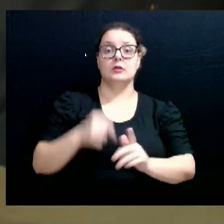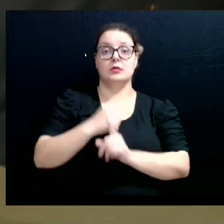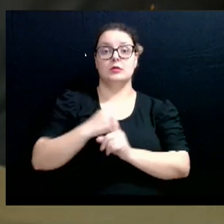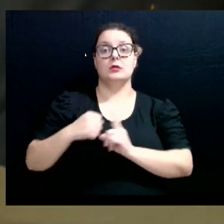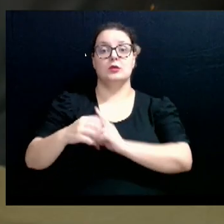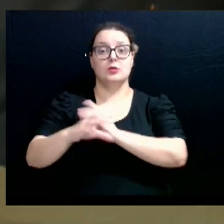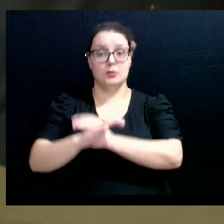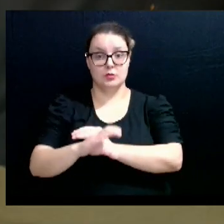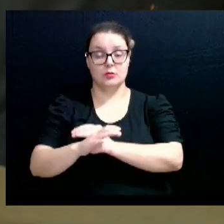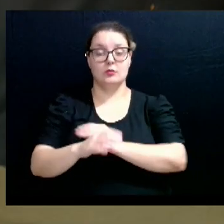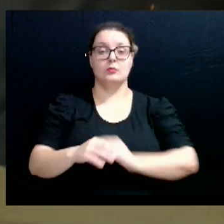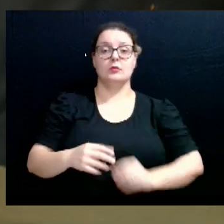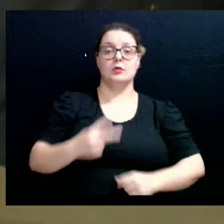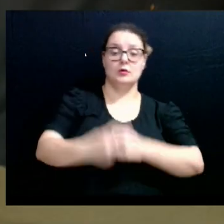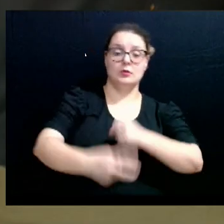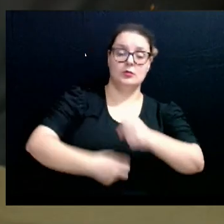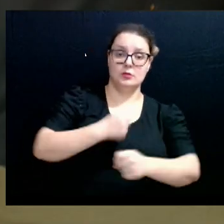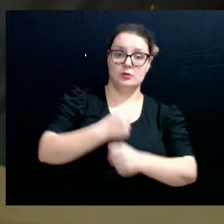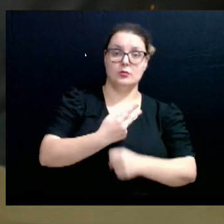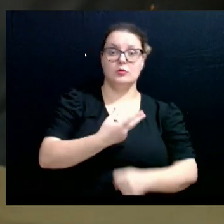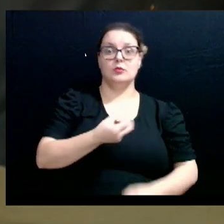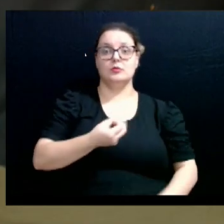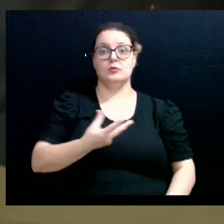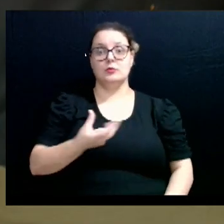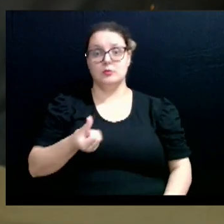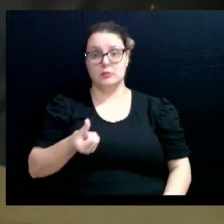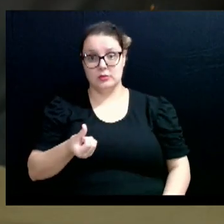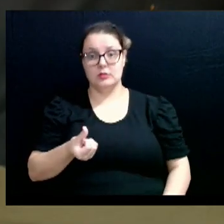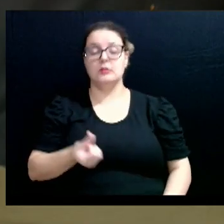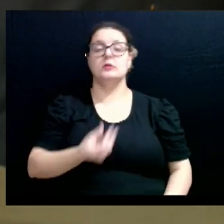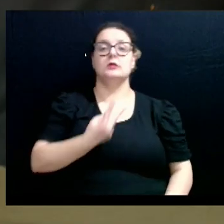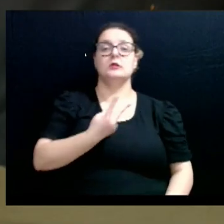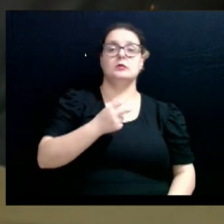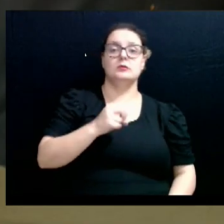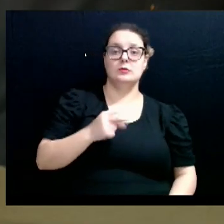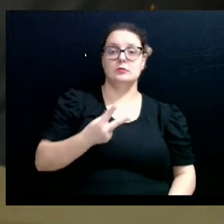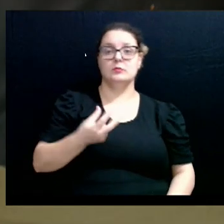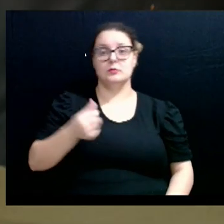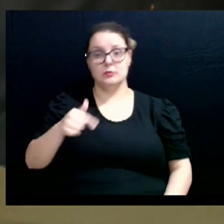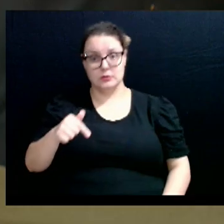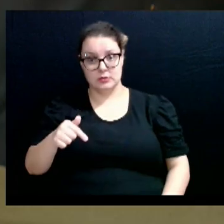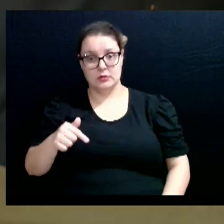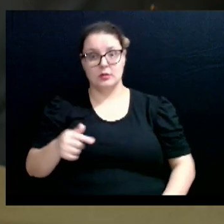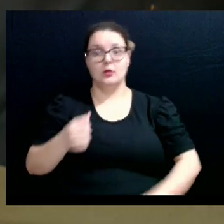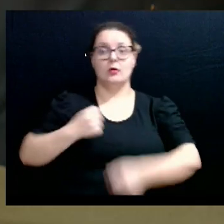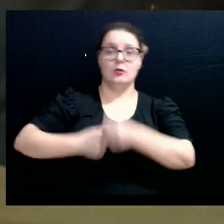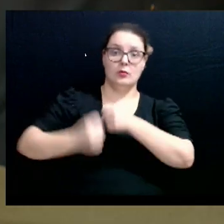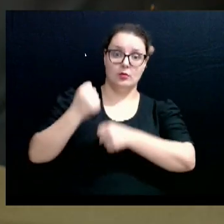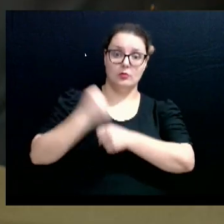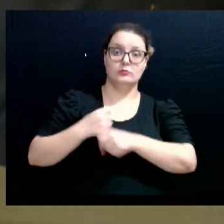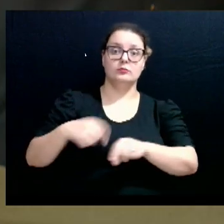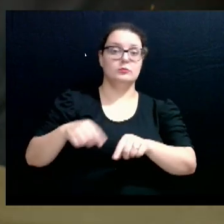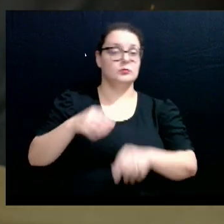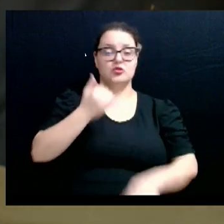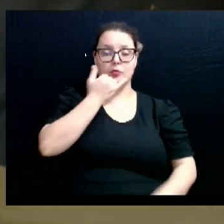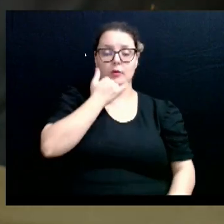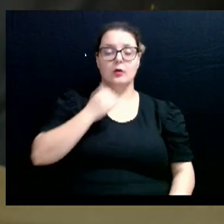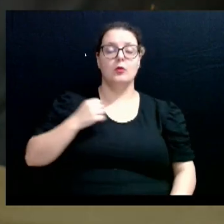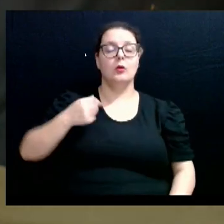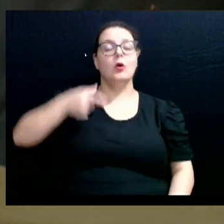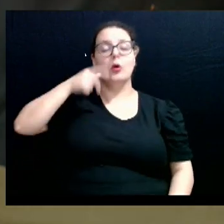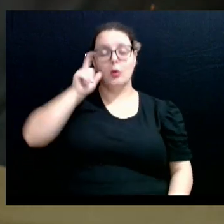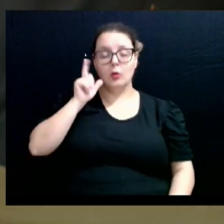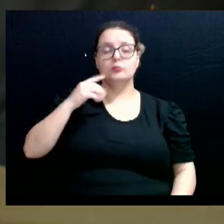biênio 2026-2027. Esse edital foi publicado ontem também no Diário Oficial aqui da cidade. As inscrições podem ser feitas